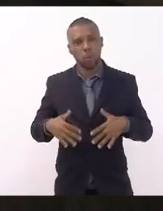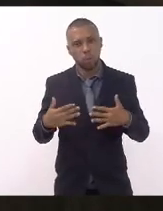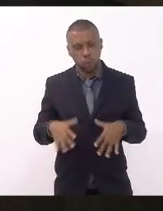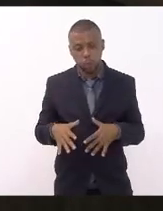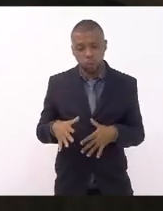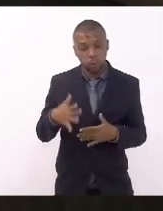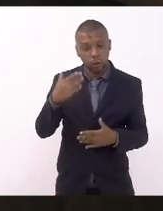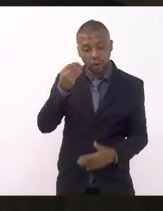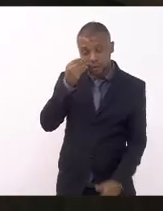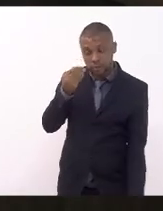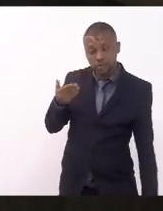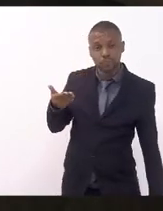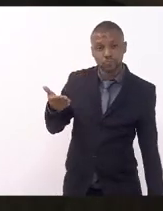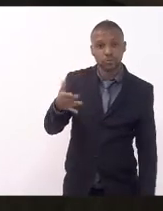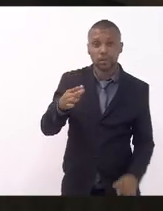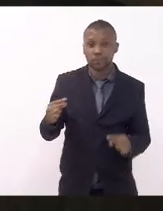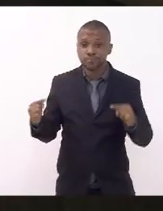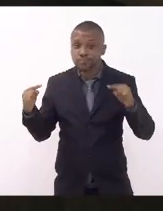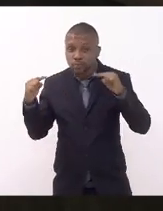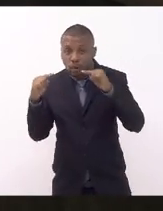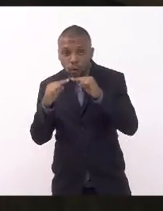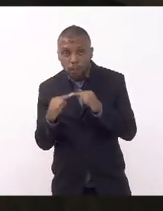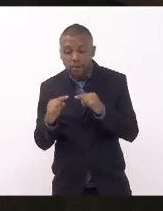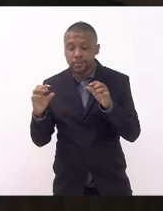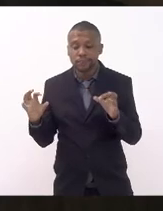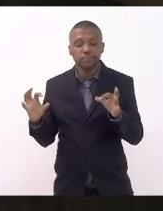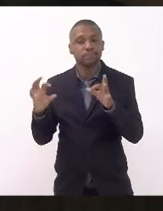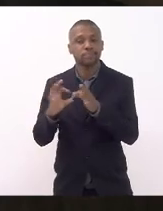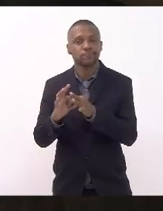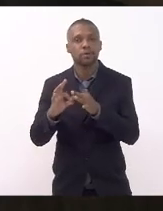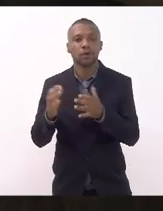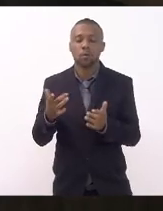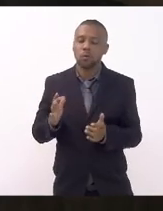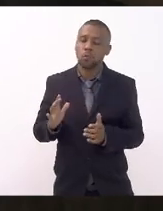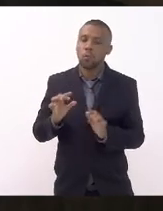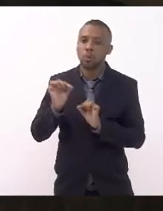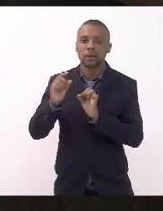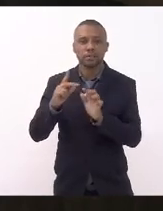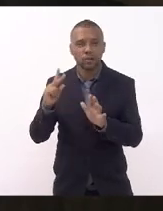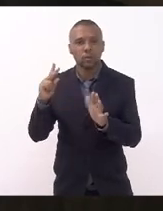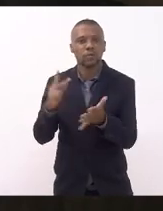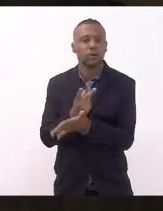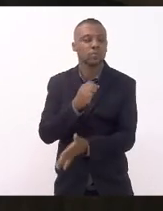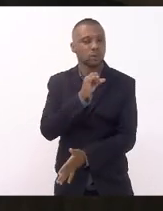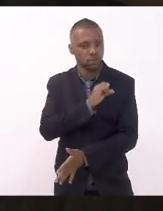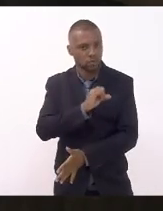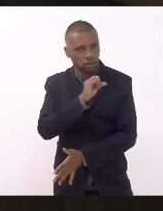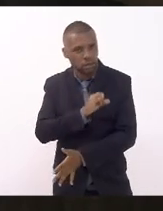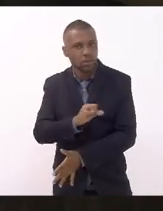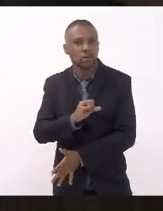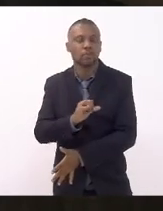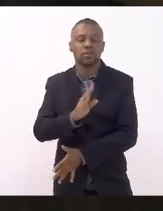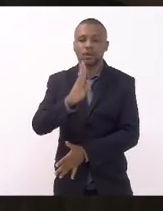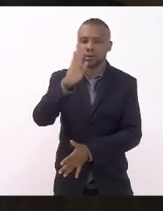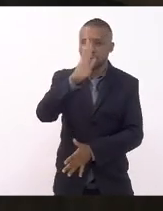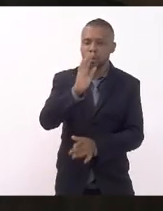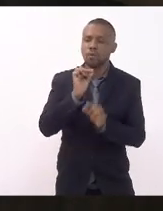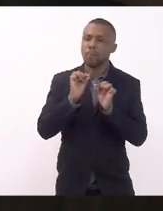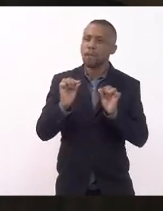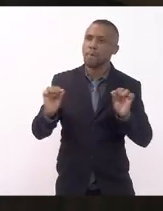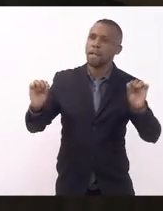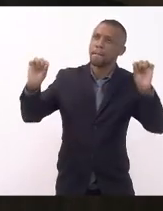aí e elas têm a ver diretamente com as tragédias que estamos enfrentando no Rio de Janeiro e outras partes do Brasil e do mundo.